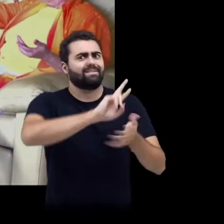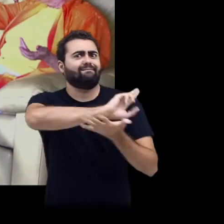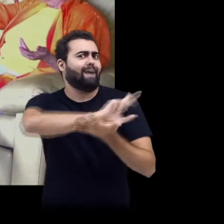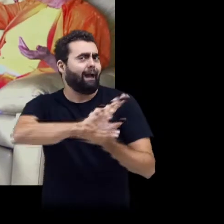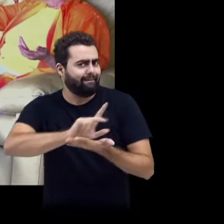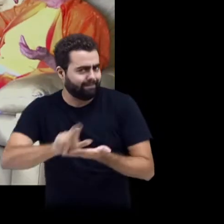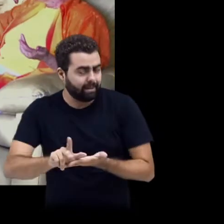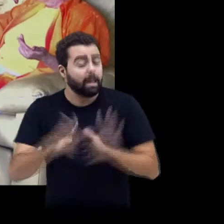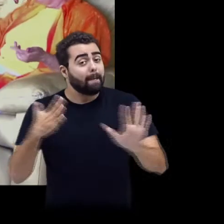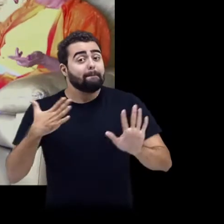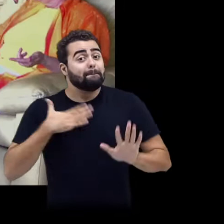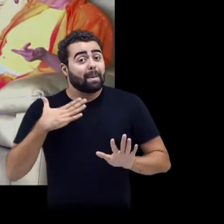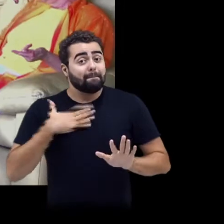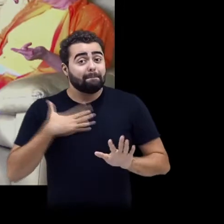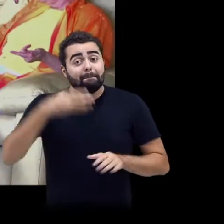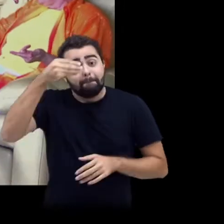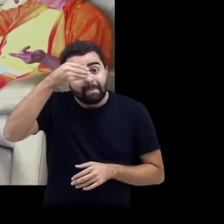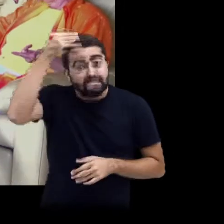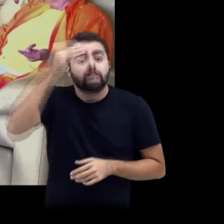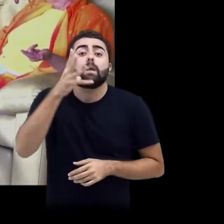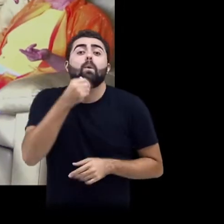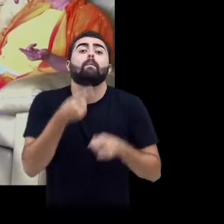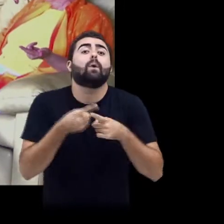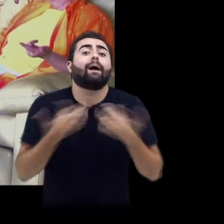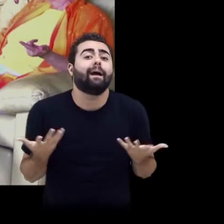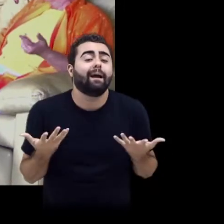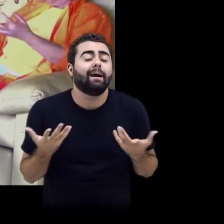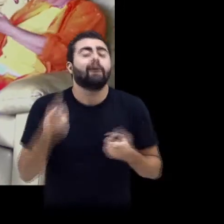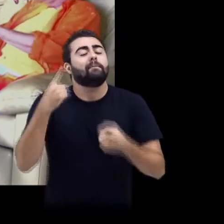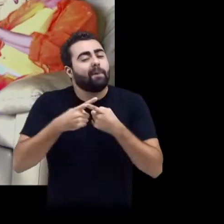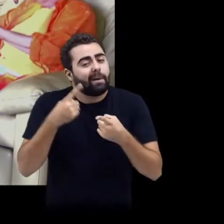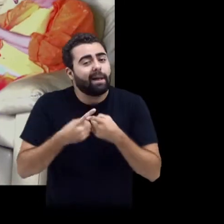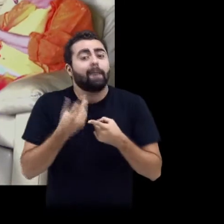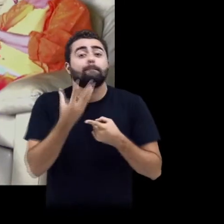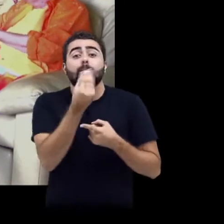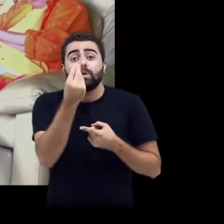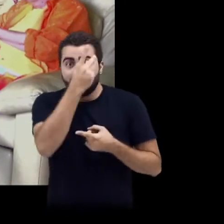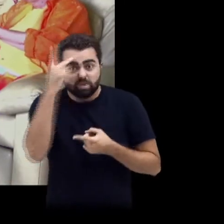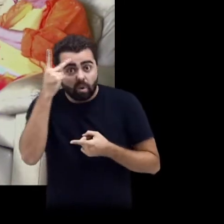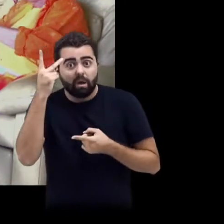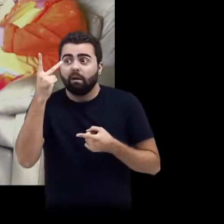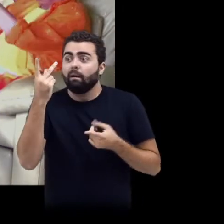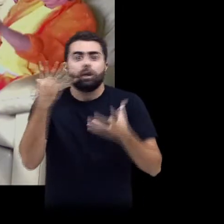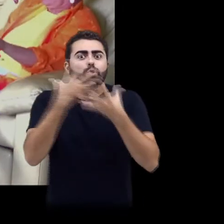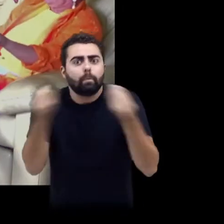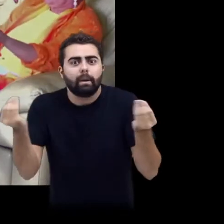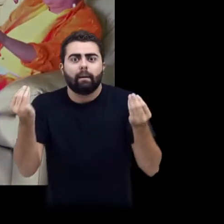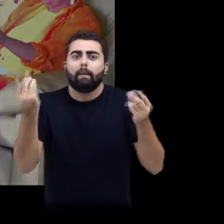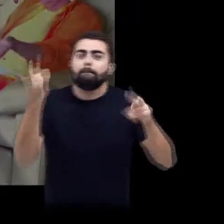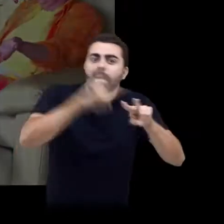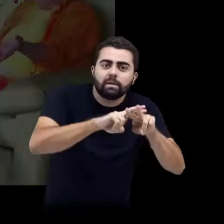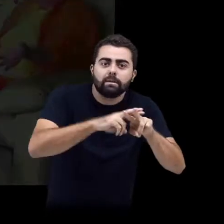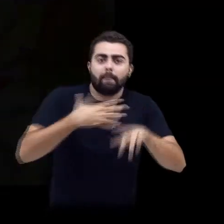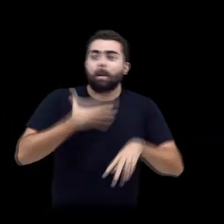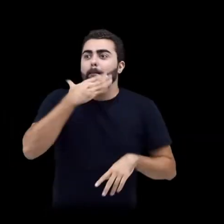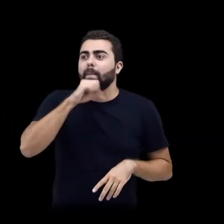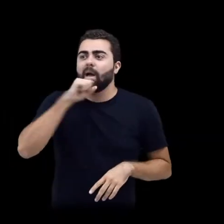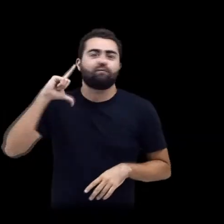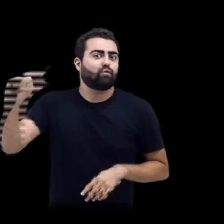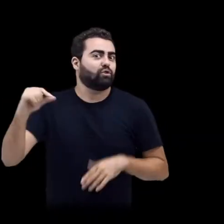assim, que meu batizado demorou a acontecer exatamente por isso. Porque ou meu padrinho estava preso ou meu pai estava fugindo.